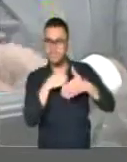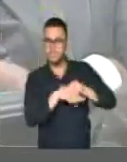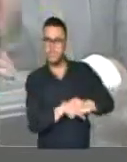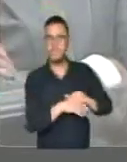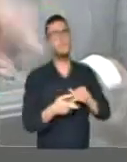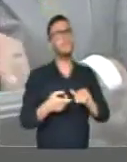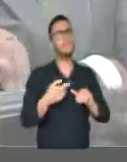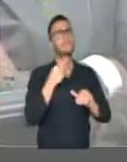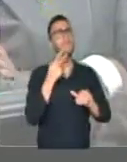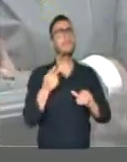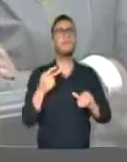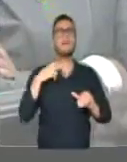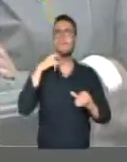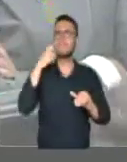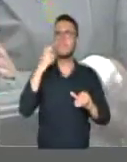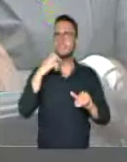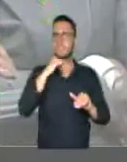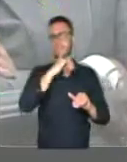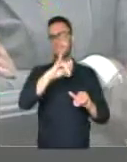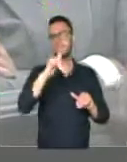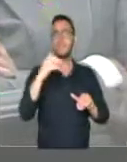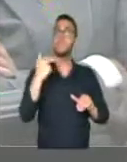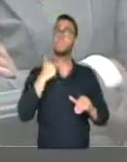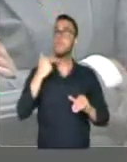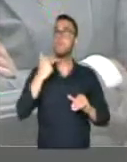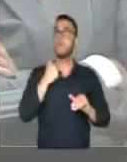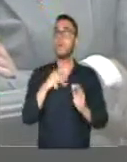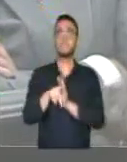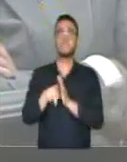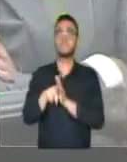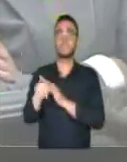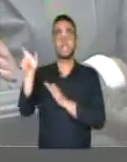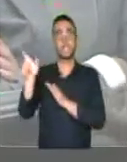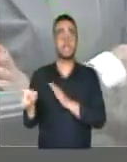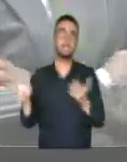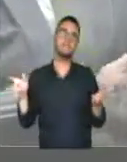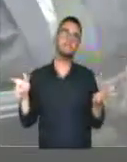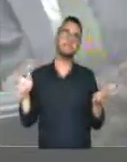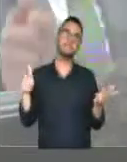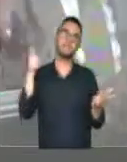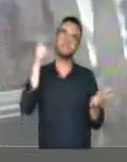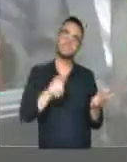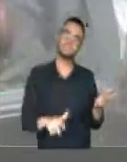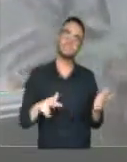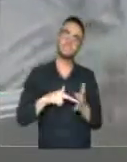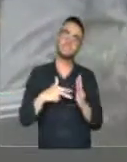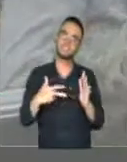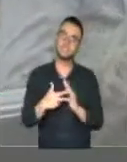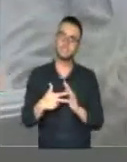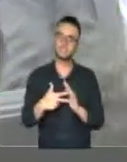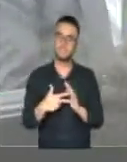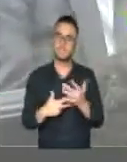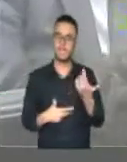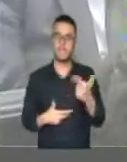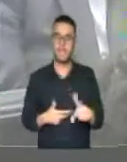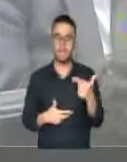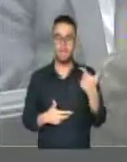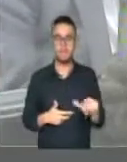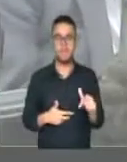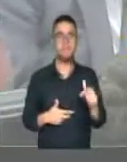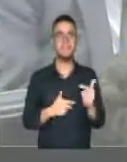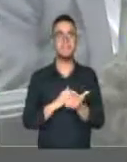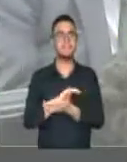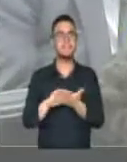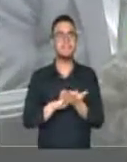dizemos aqui, vergonhosamente, que ele não pode ser investigado, é, de novo, não ter